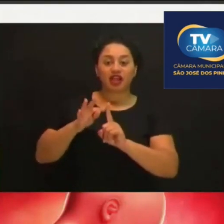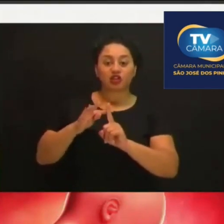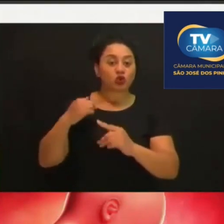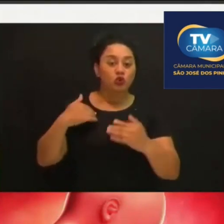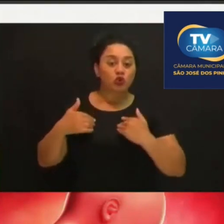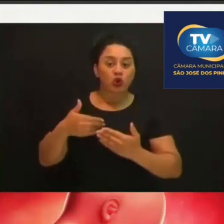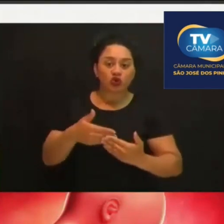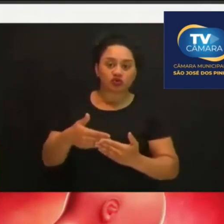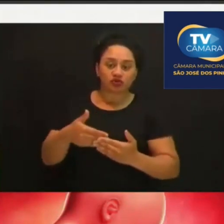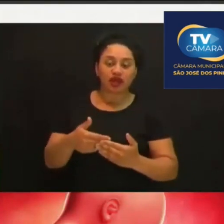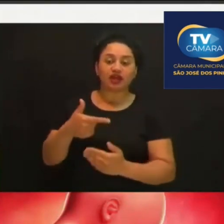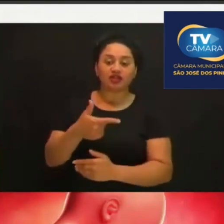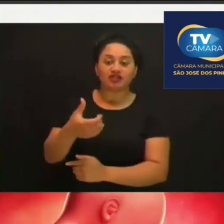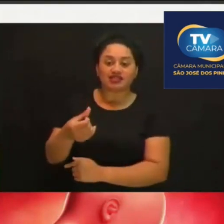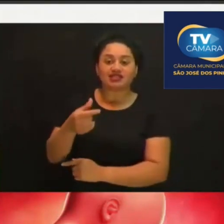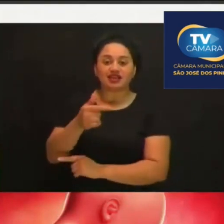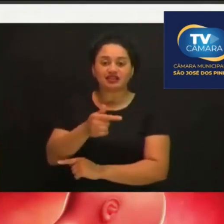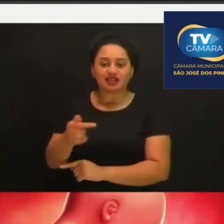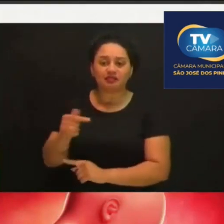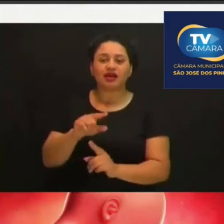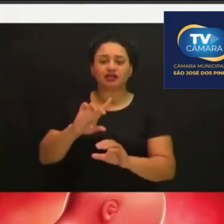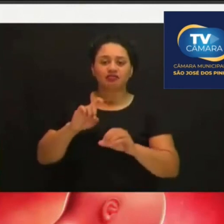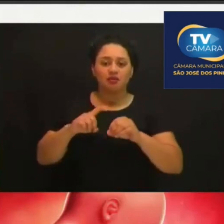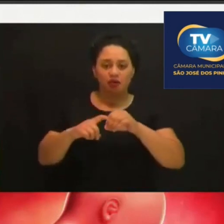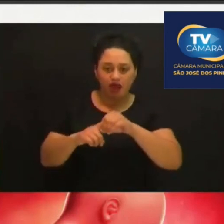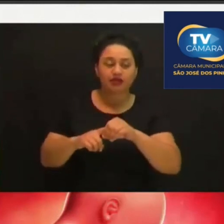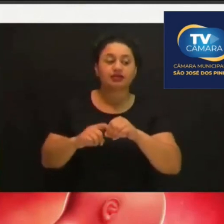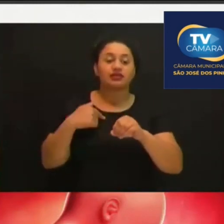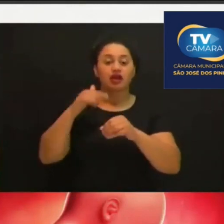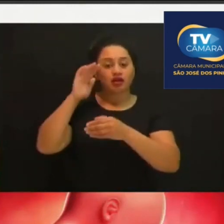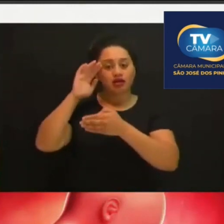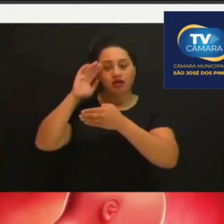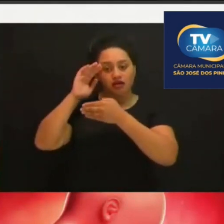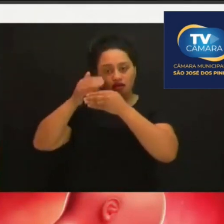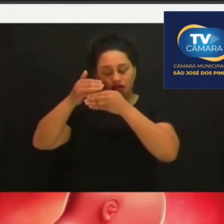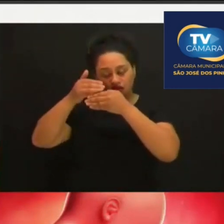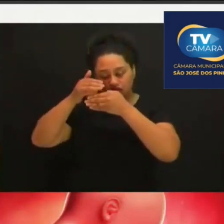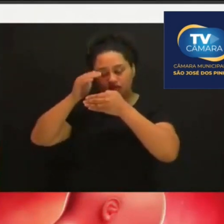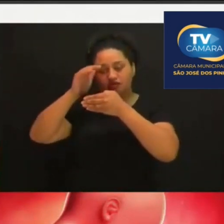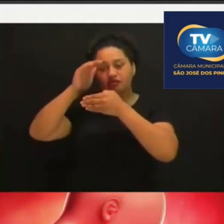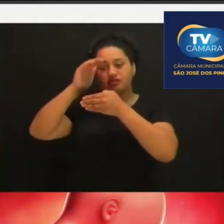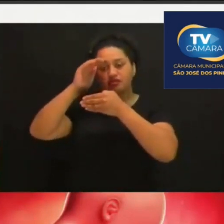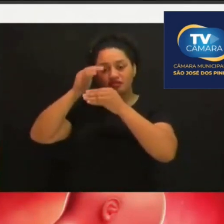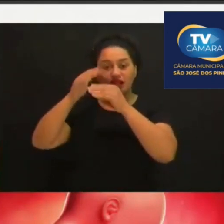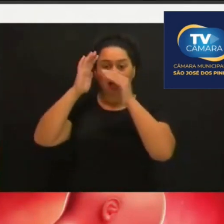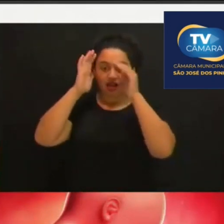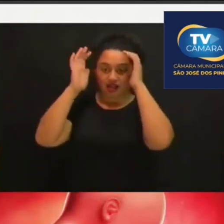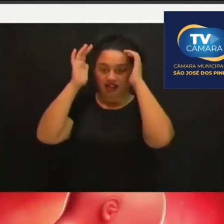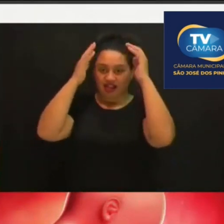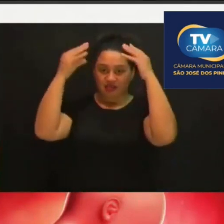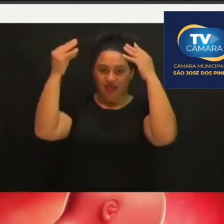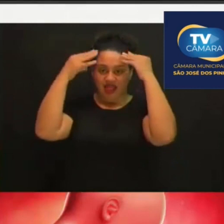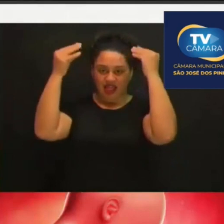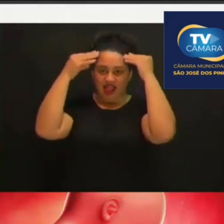Com 26 semanas de fecundação, né? Então as pálpebras já estão abertas e o cabelo e o lanugo, que é